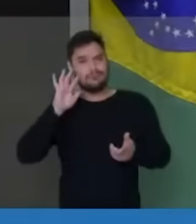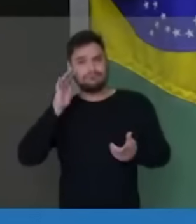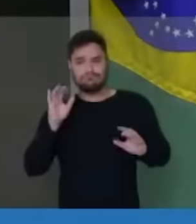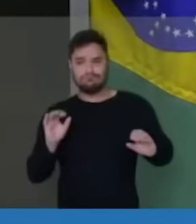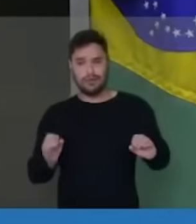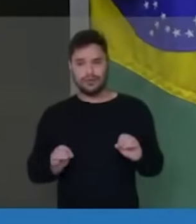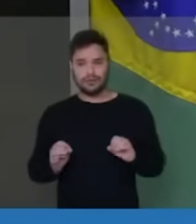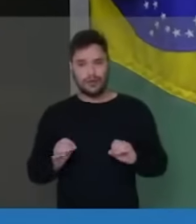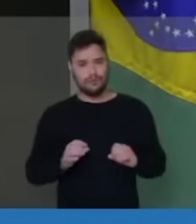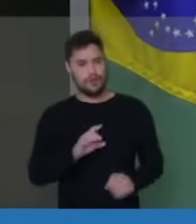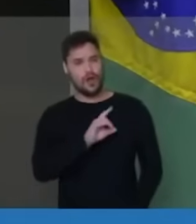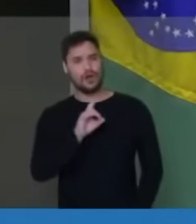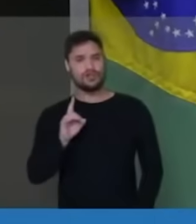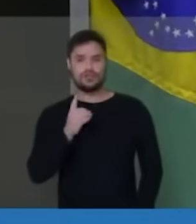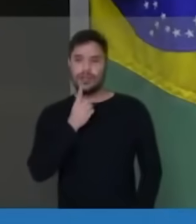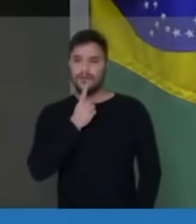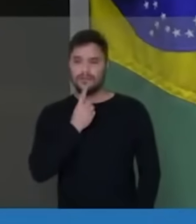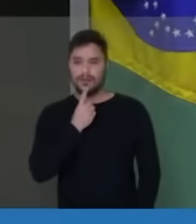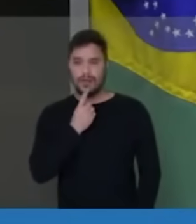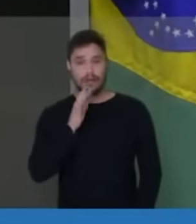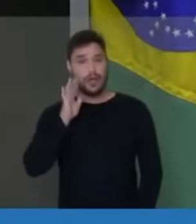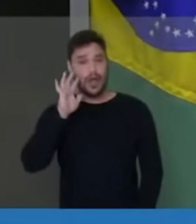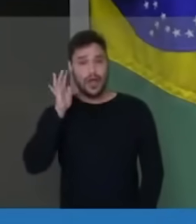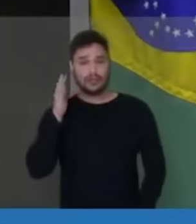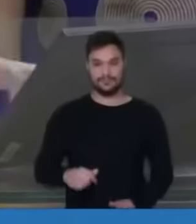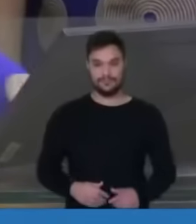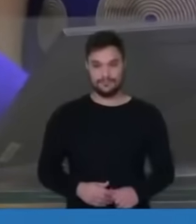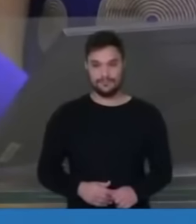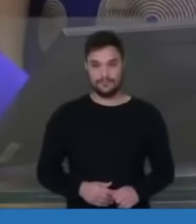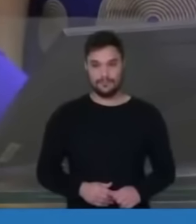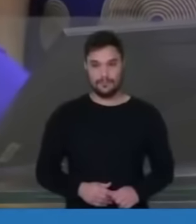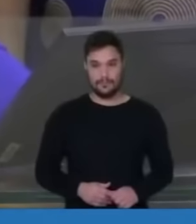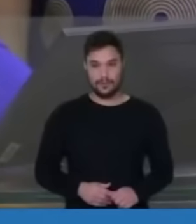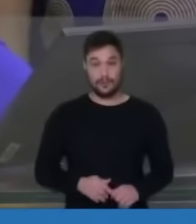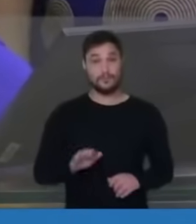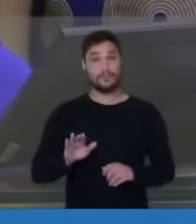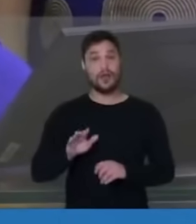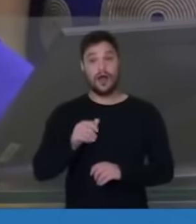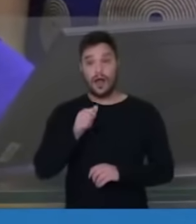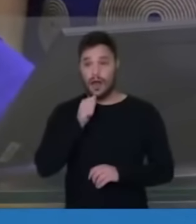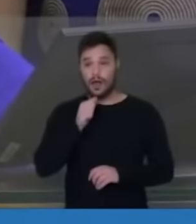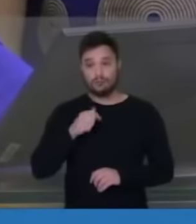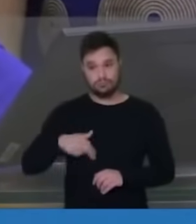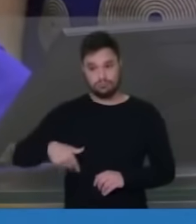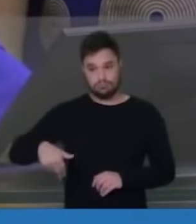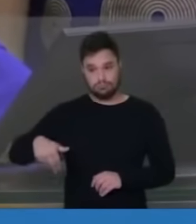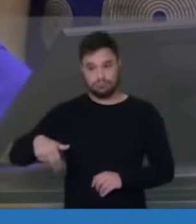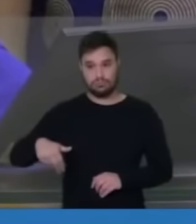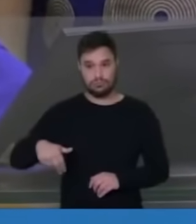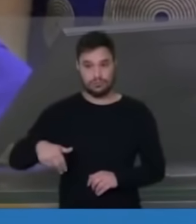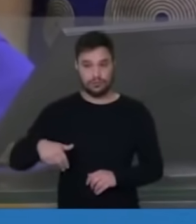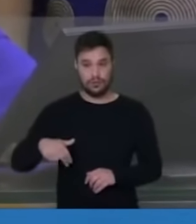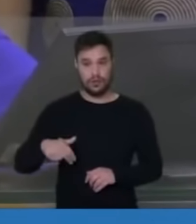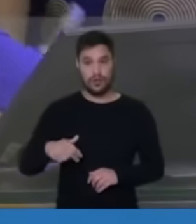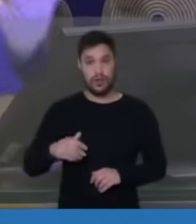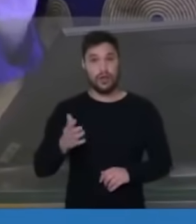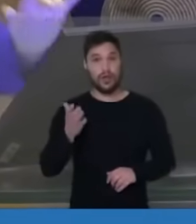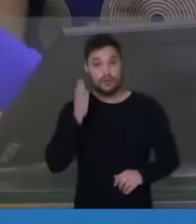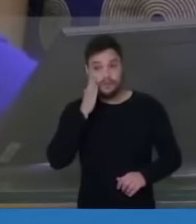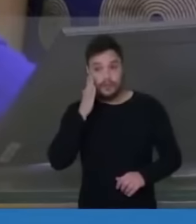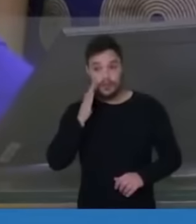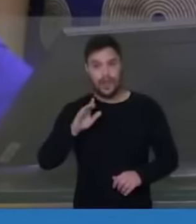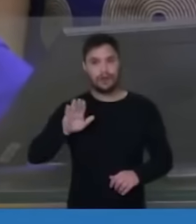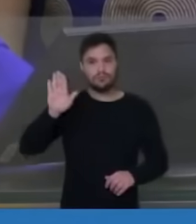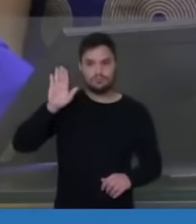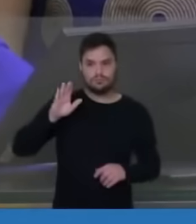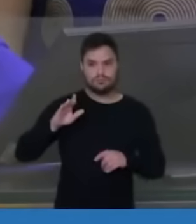esse feriado ou o dia fosse resolver esse problema. Enquanto a deputada Carol da Tora se aproxima, eu quero ouvir se é uma